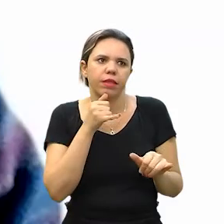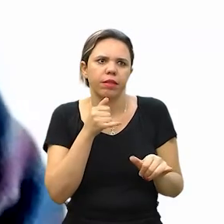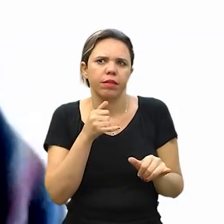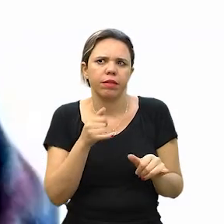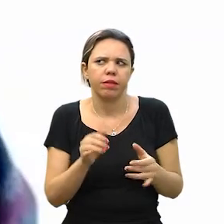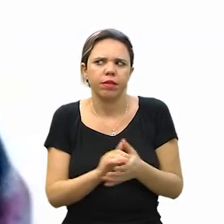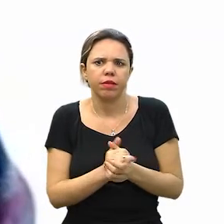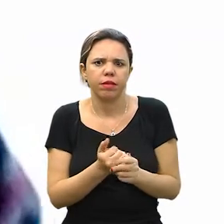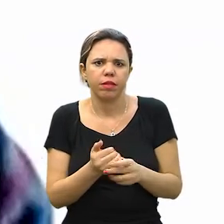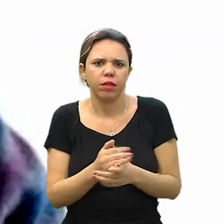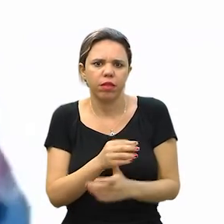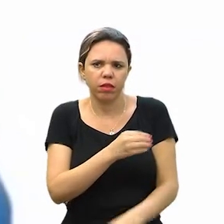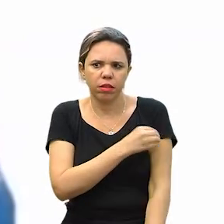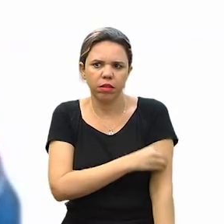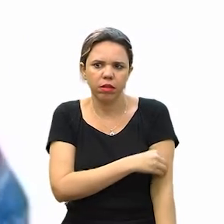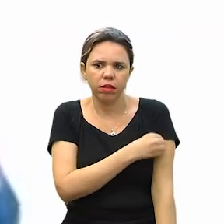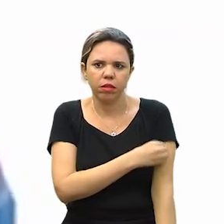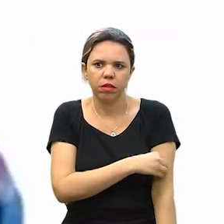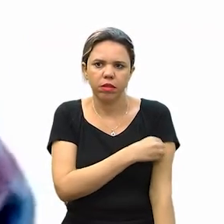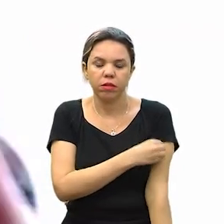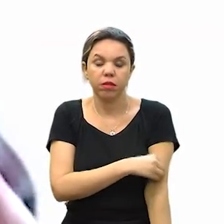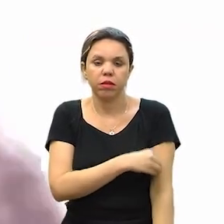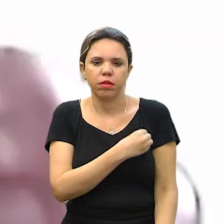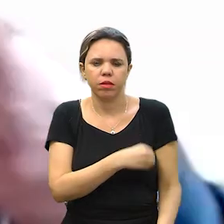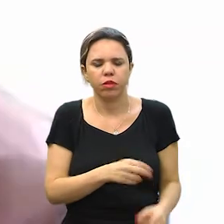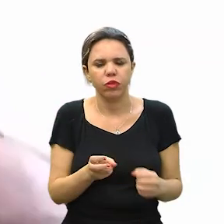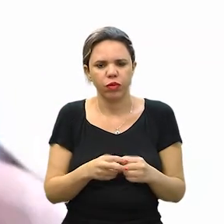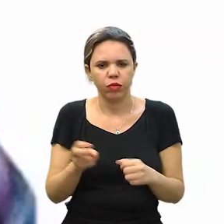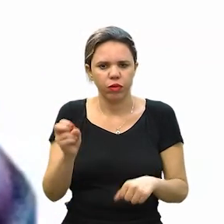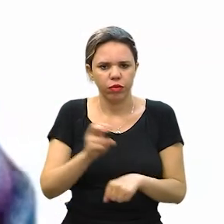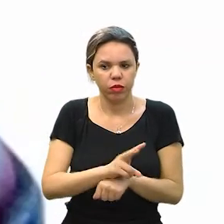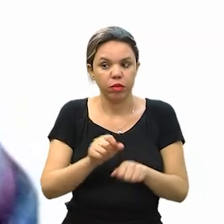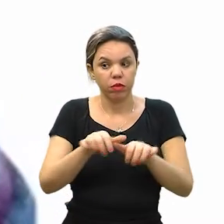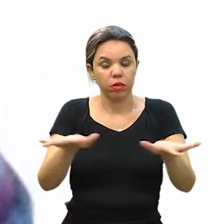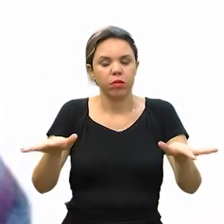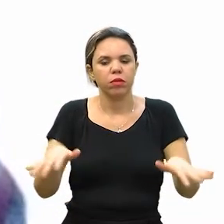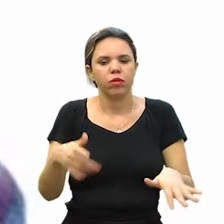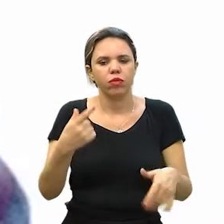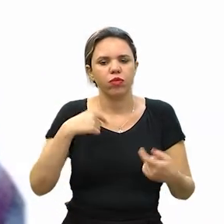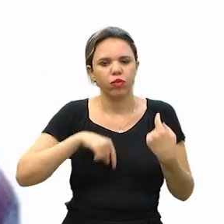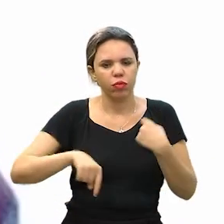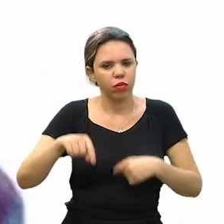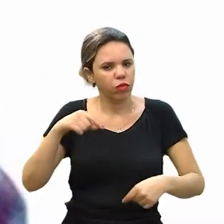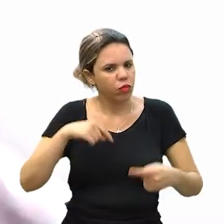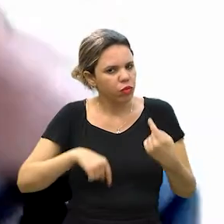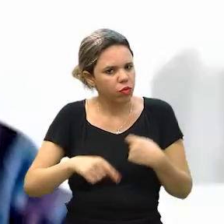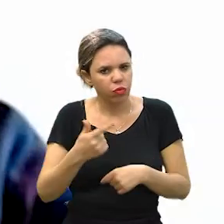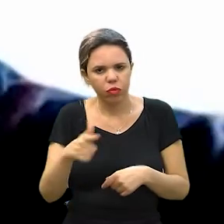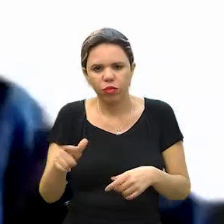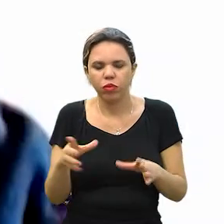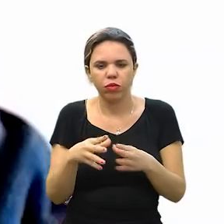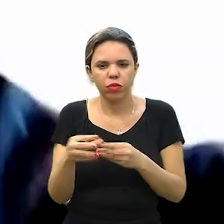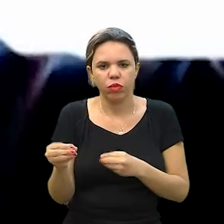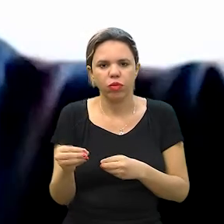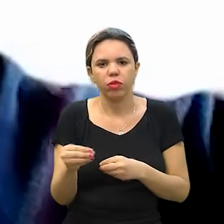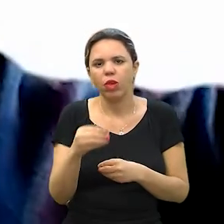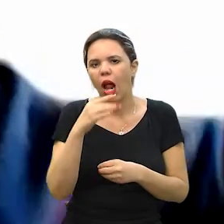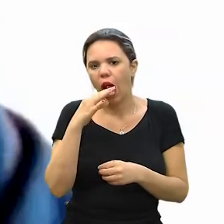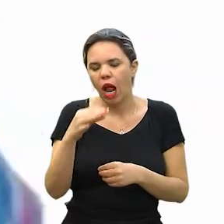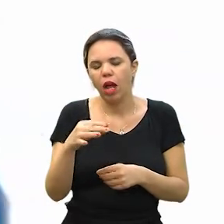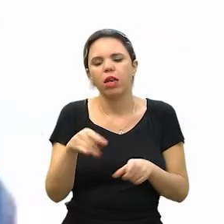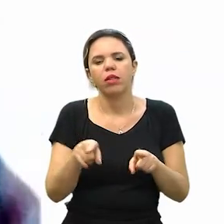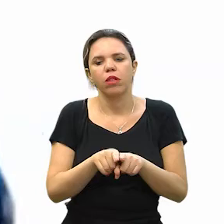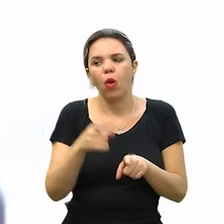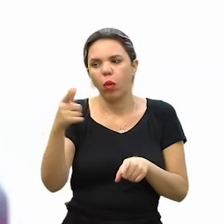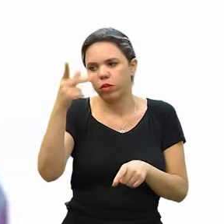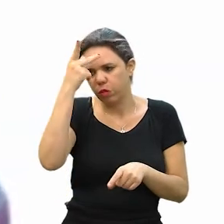passar álcool gel, porque dessa forma você vai fazer com que o vírus que está se multiplicando no seu organismo não seja eliminado por via